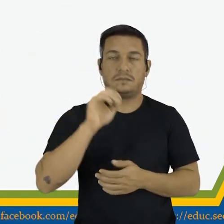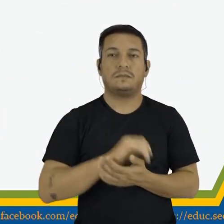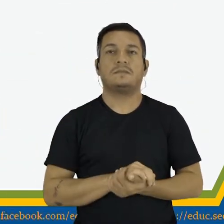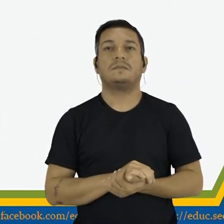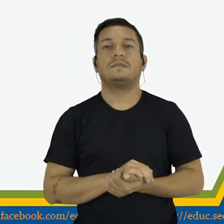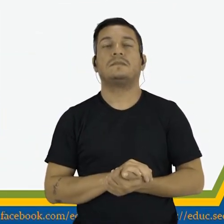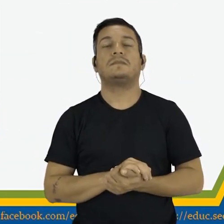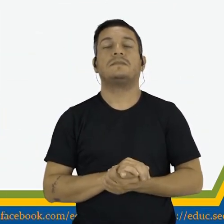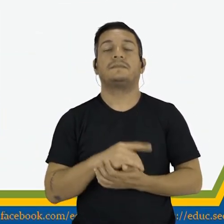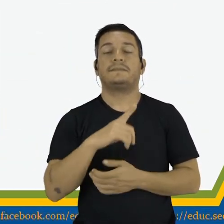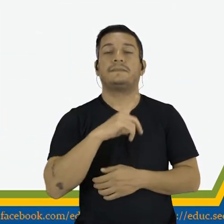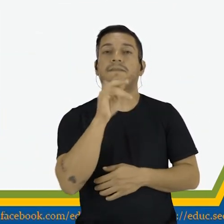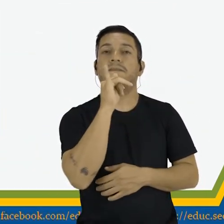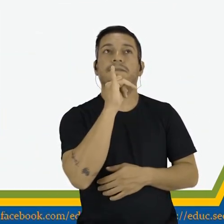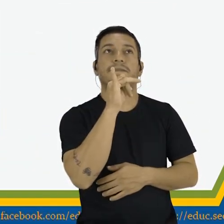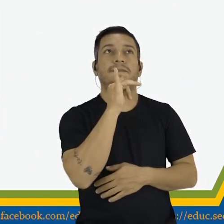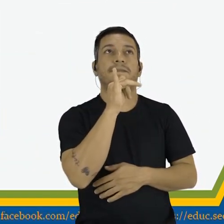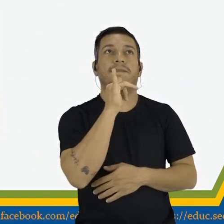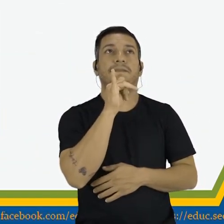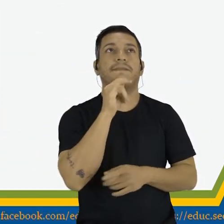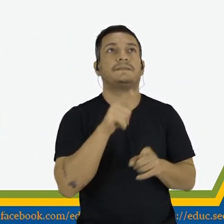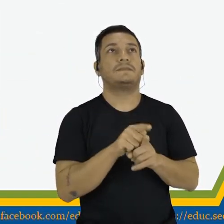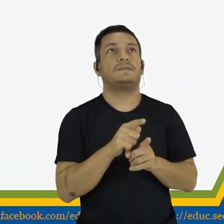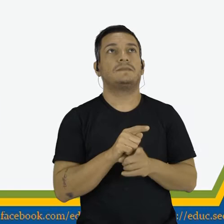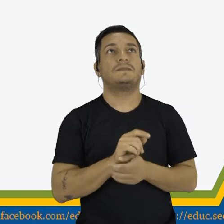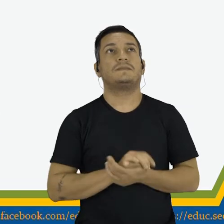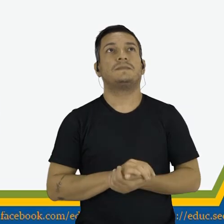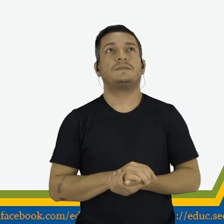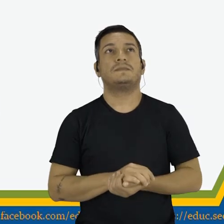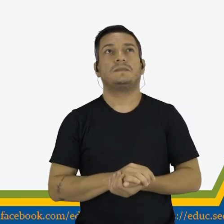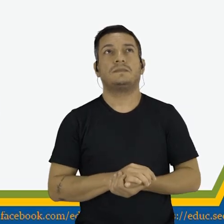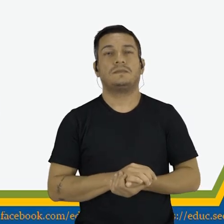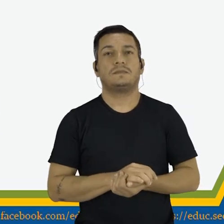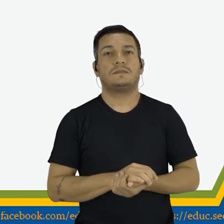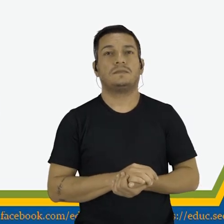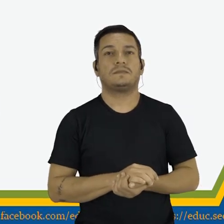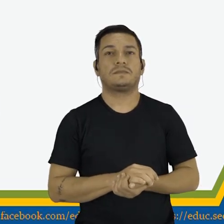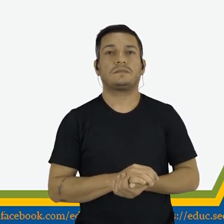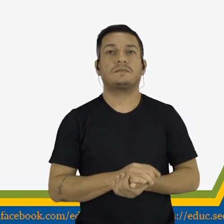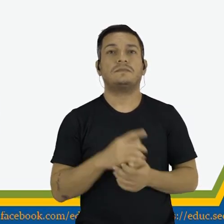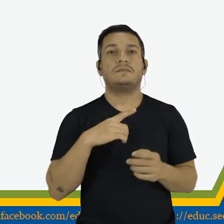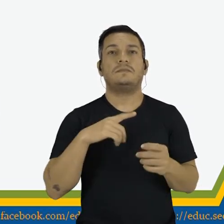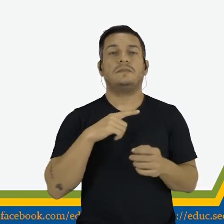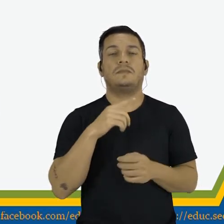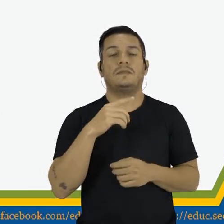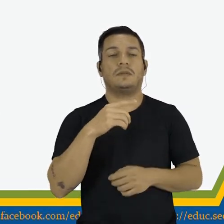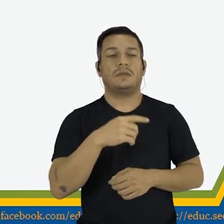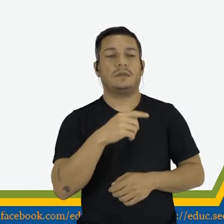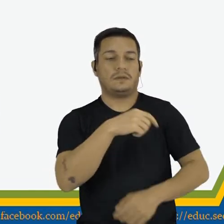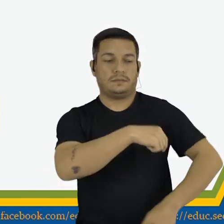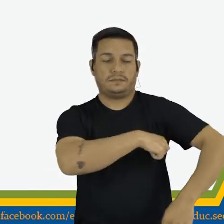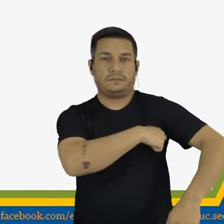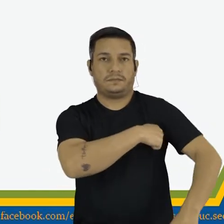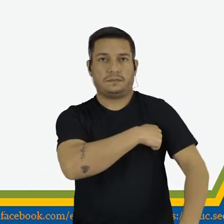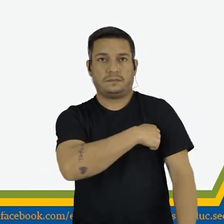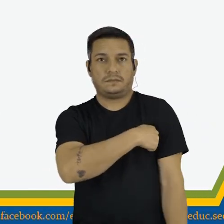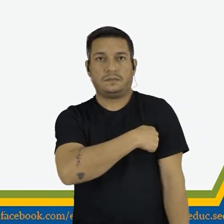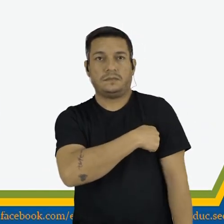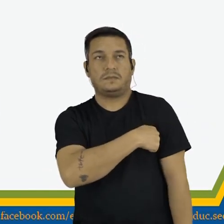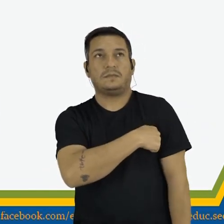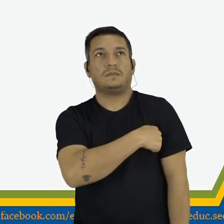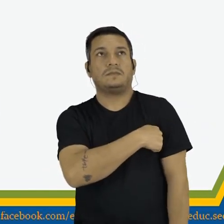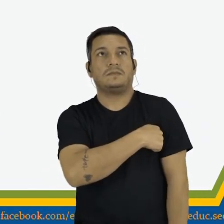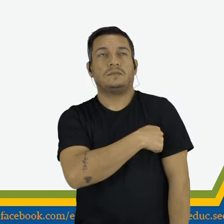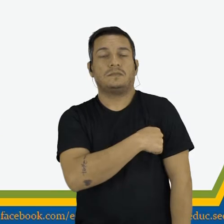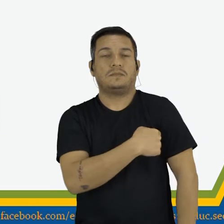Aí nós temos o exemplo, deixa eu voltar um pouquinho, do termômetro, quando nós utilizamos. Você sabe